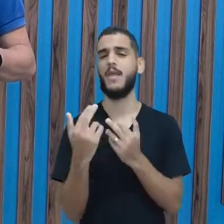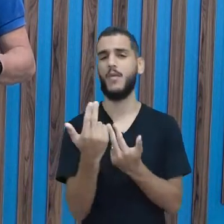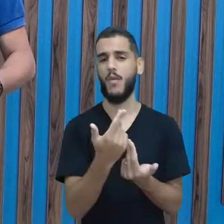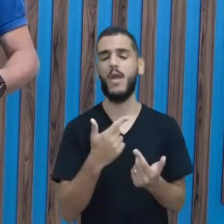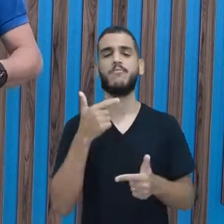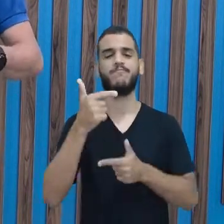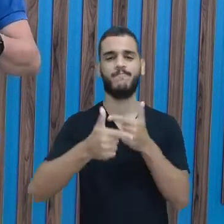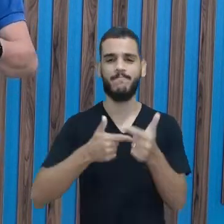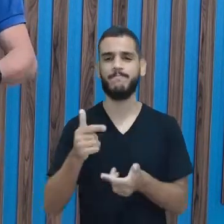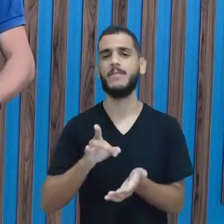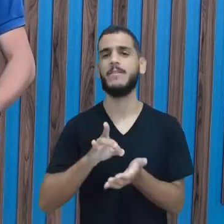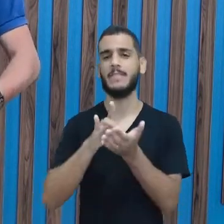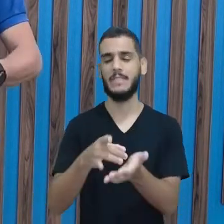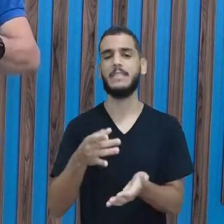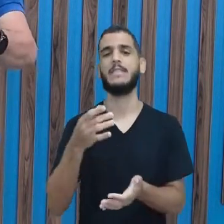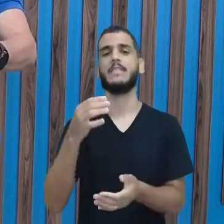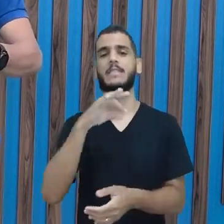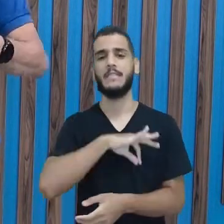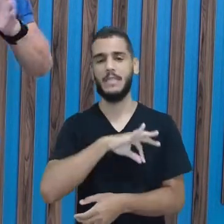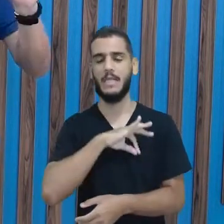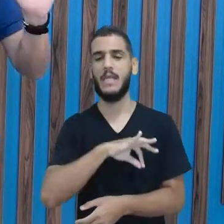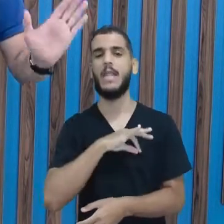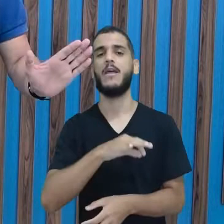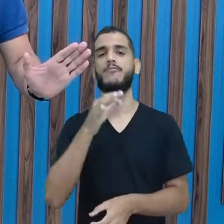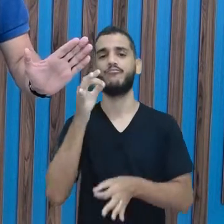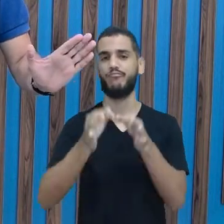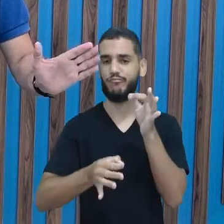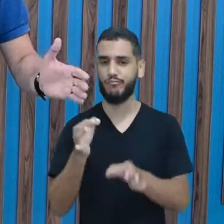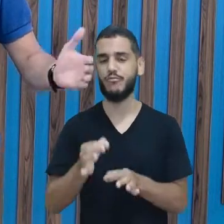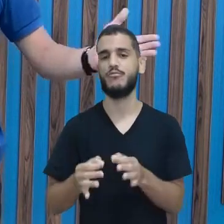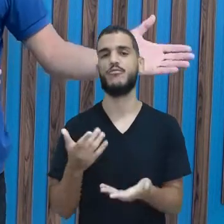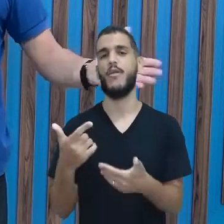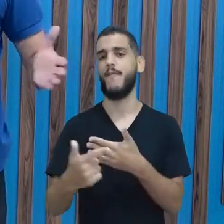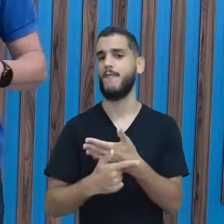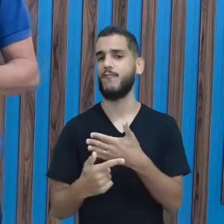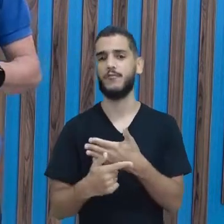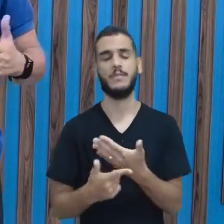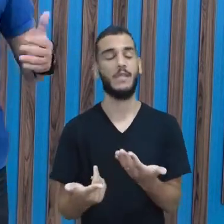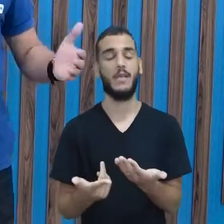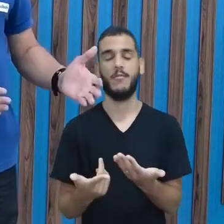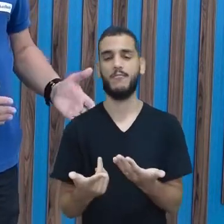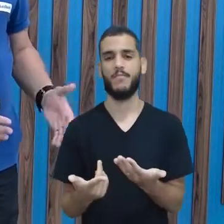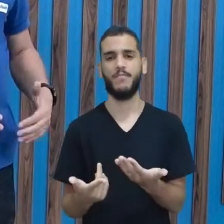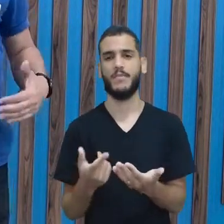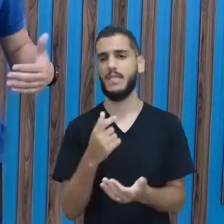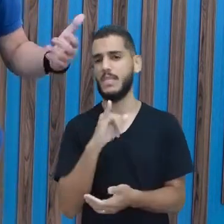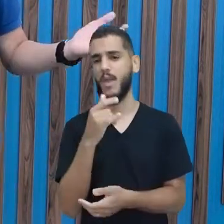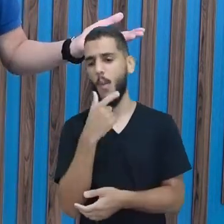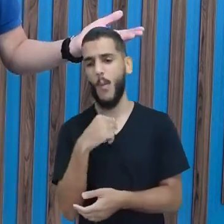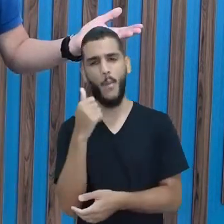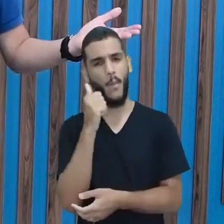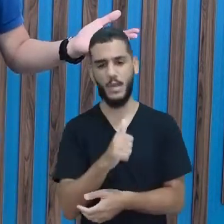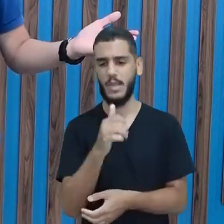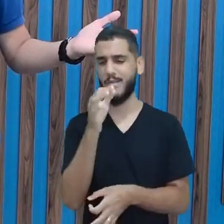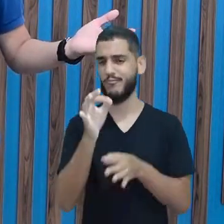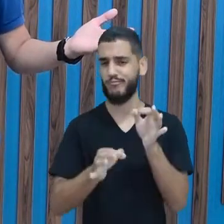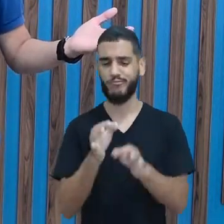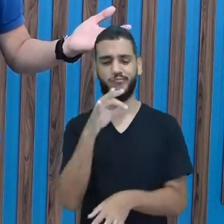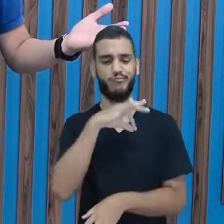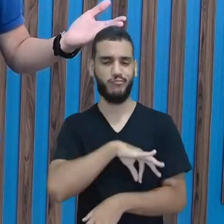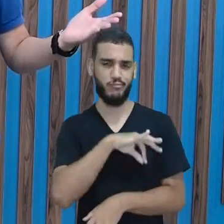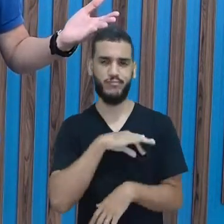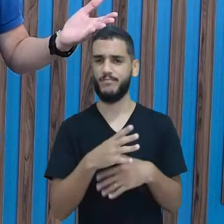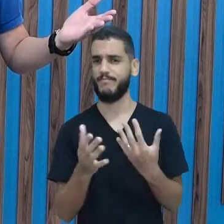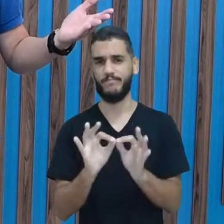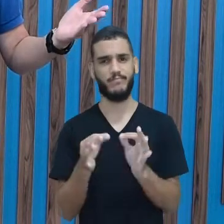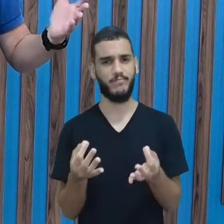trabalho digno, a um salário justo, compatível com a nossa função, independente de sermos homens ou mulher. Né? Então